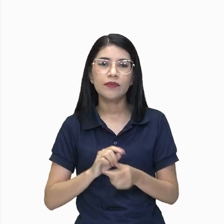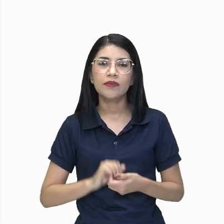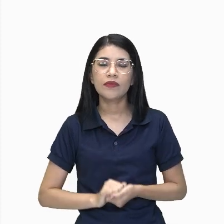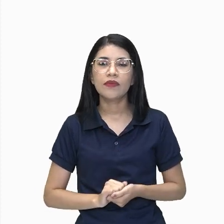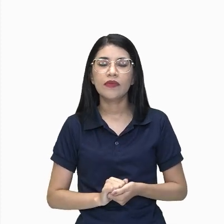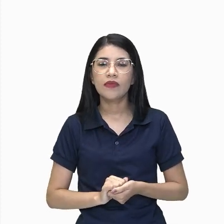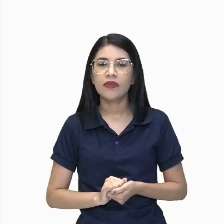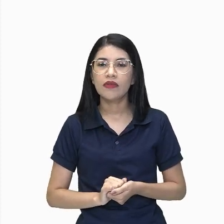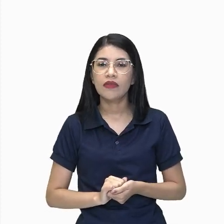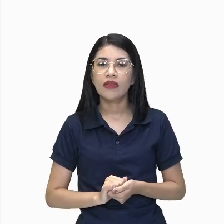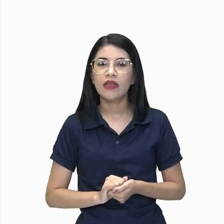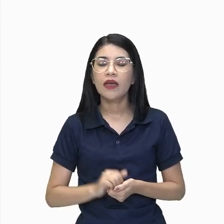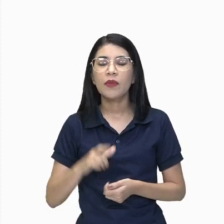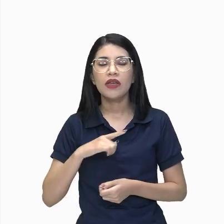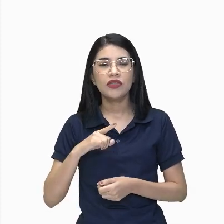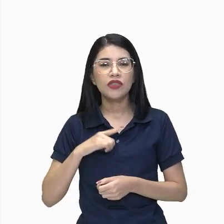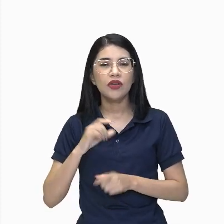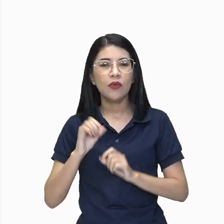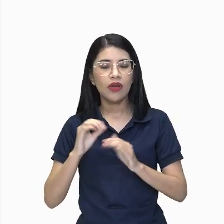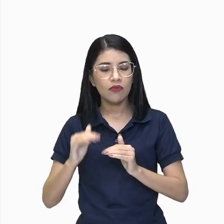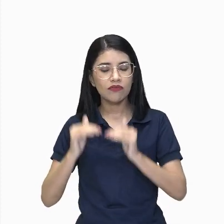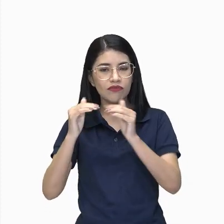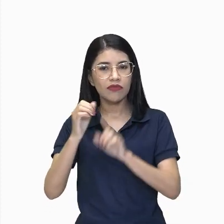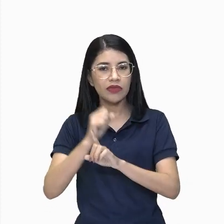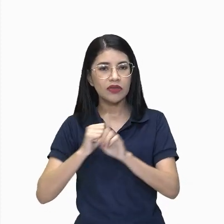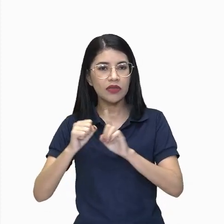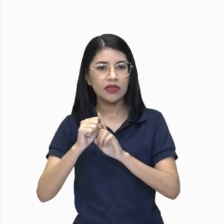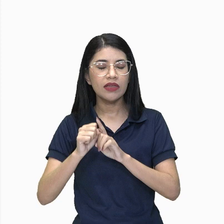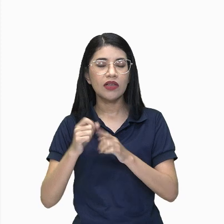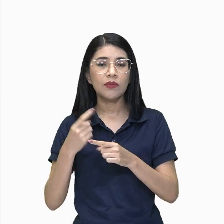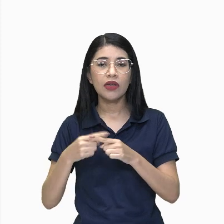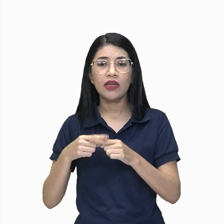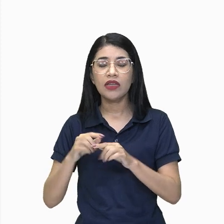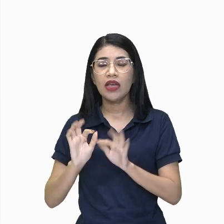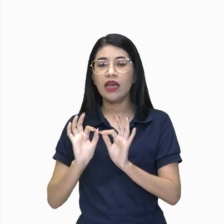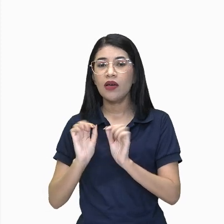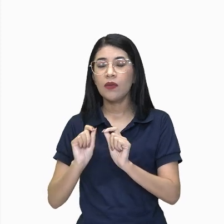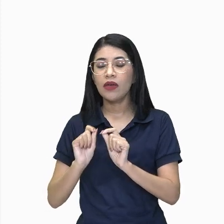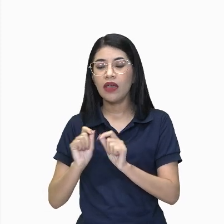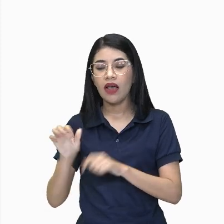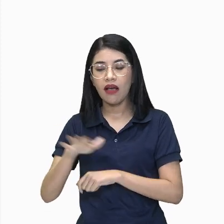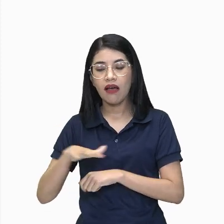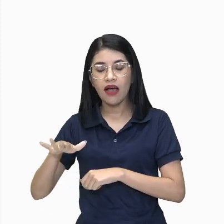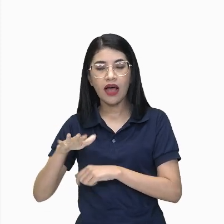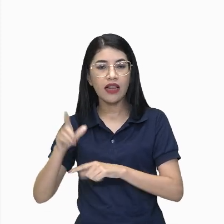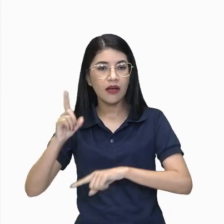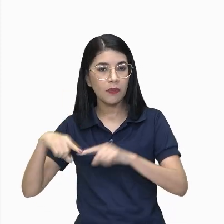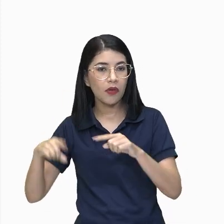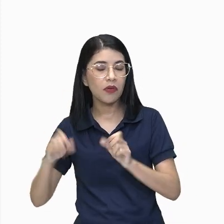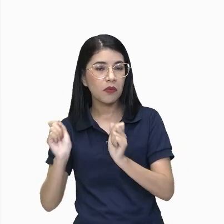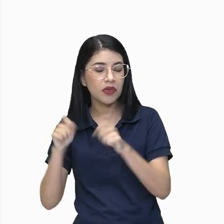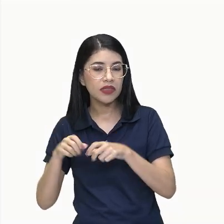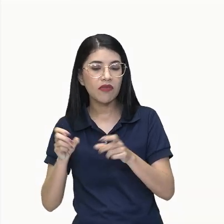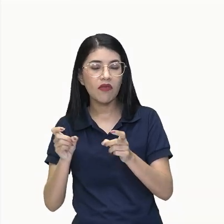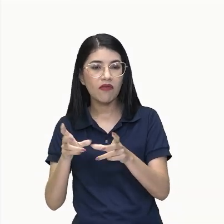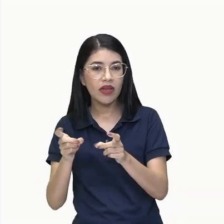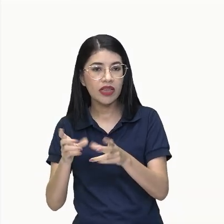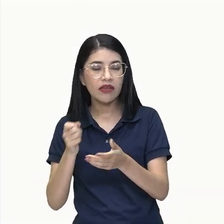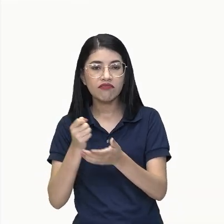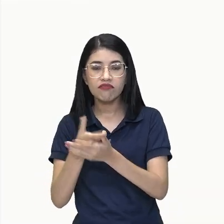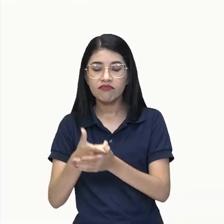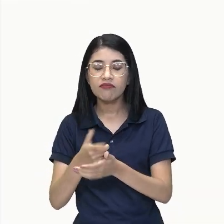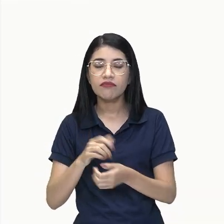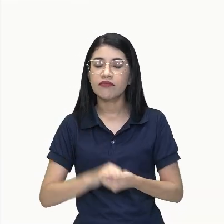da simples posse da terra. Ou seja, a terra ela passa a ser uma mercadoria, passiva de compra e venda,